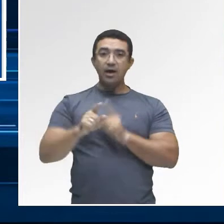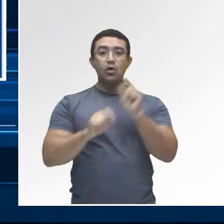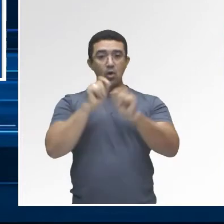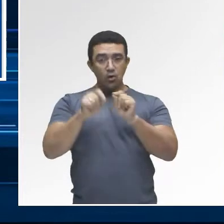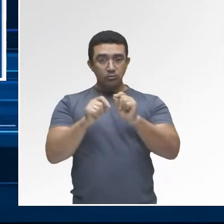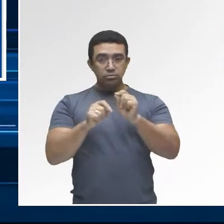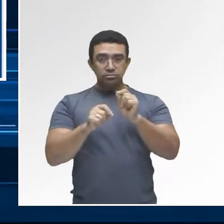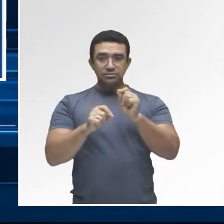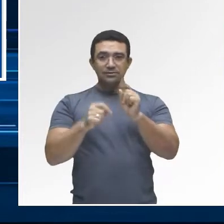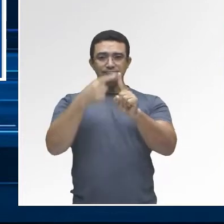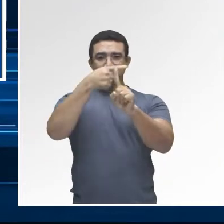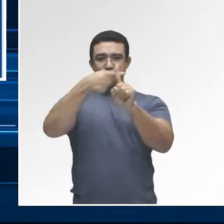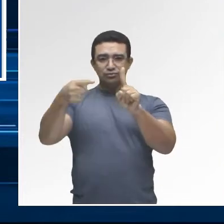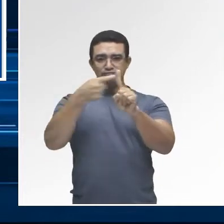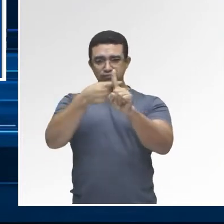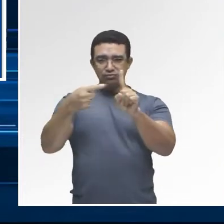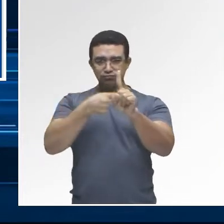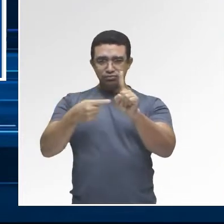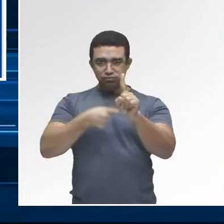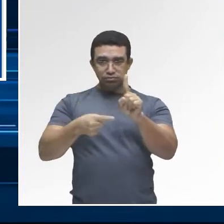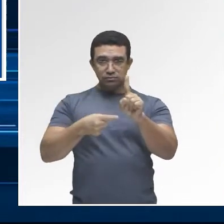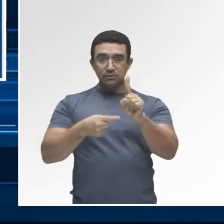os patrícios,